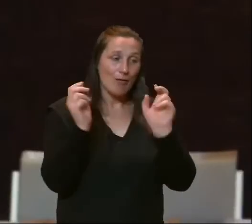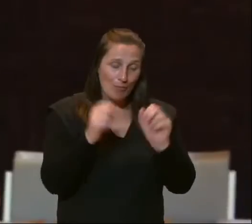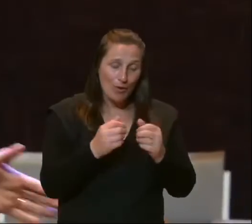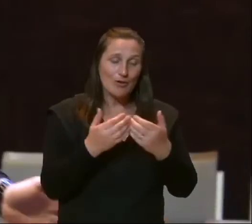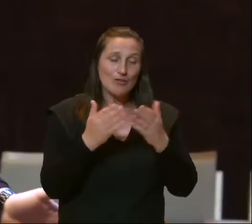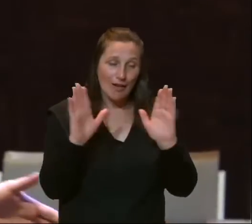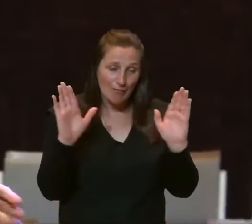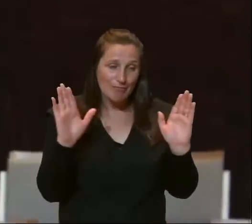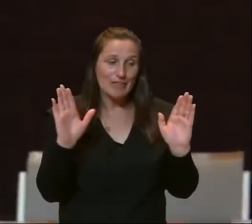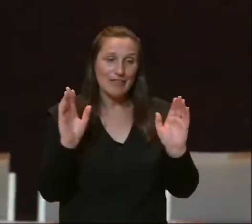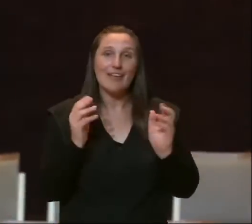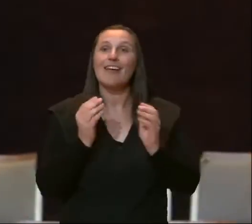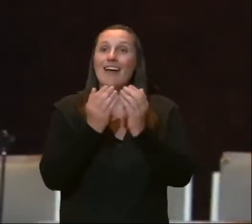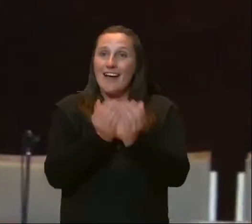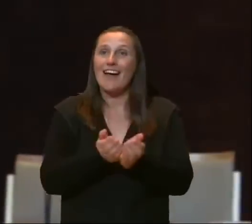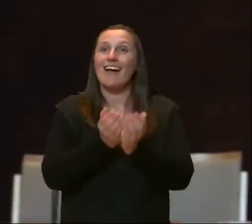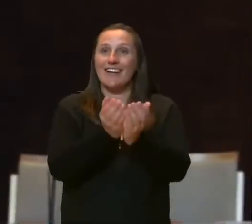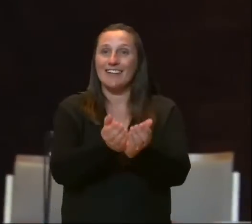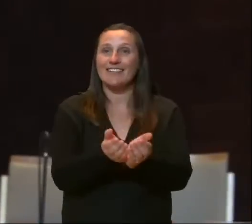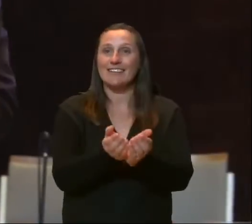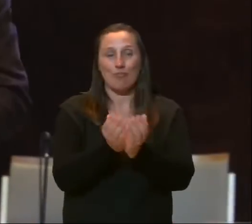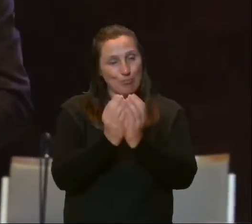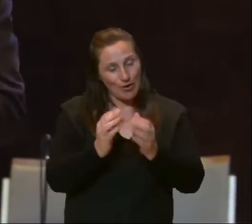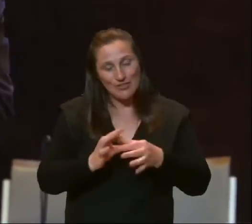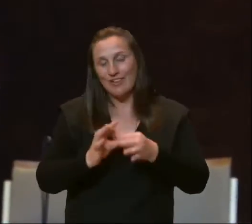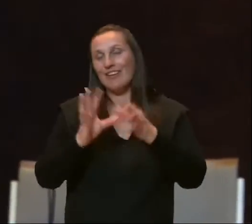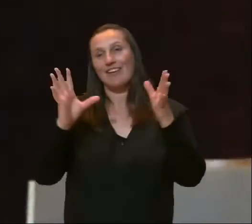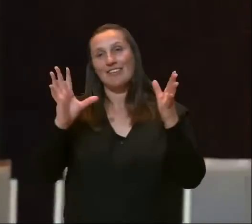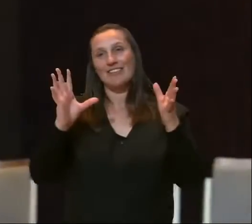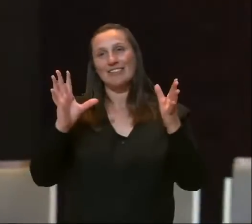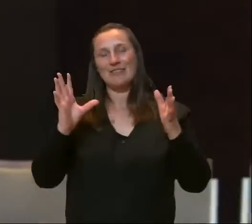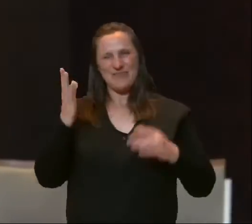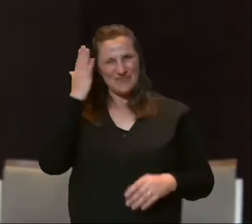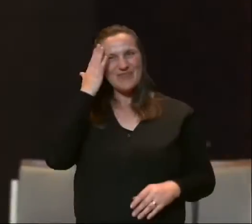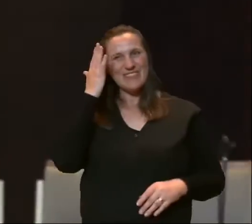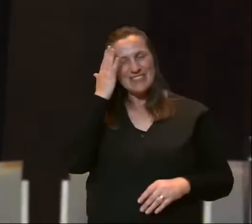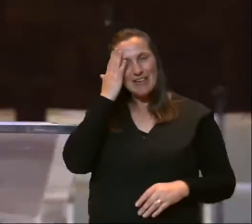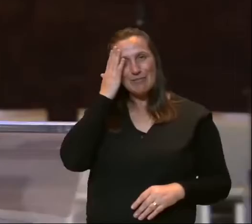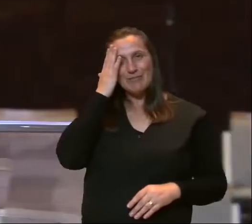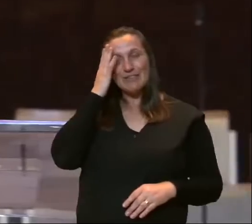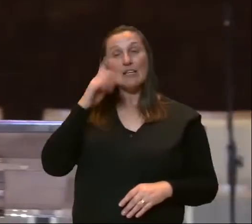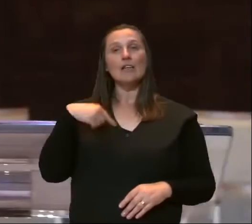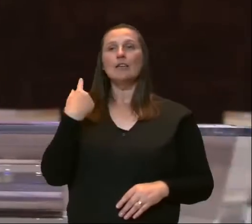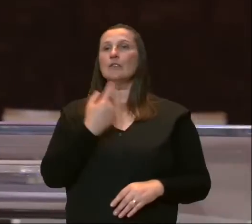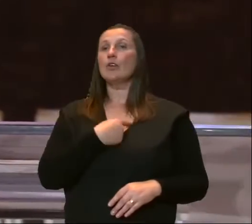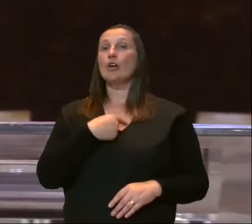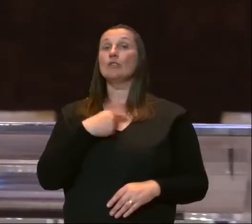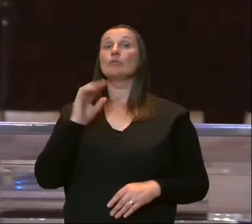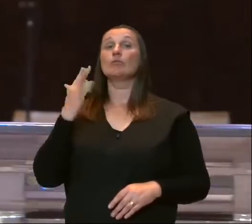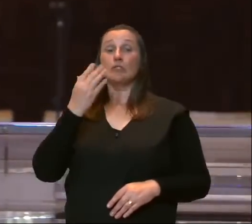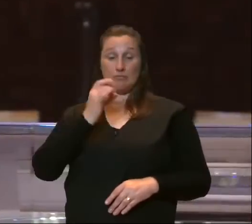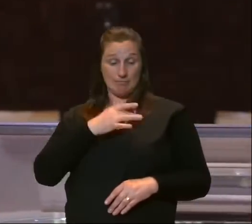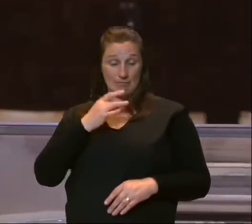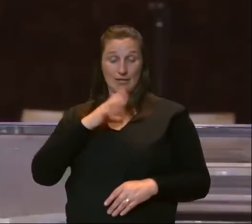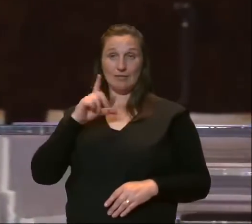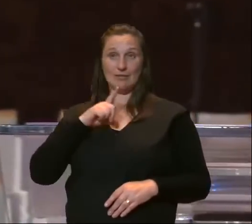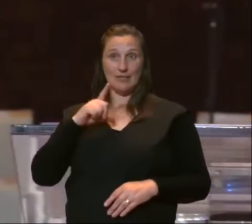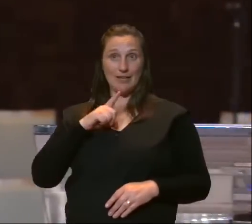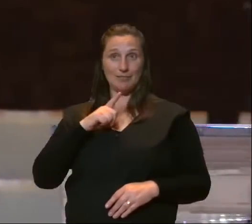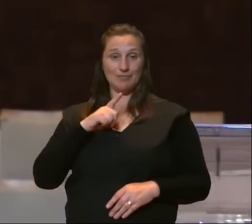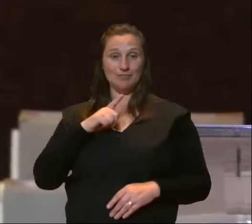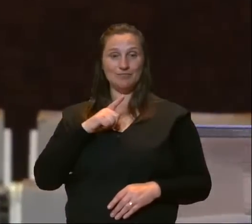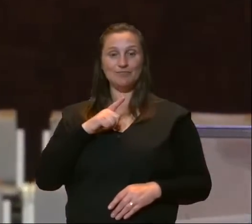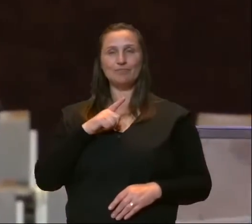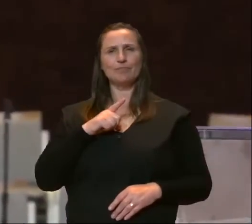para tomarmos decisões, para irmos em determinadas direções, quando estamos com medo, ela é